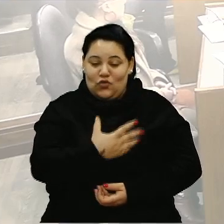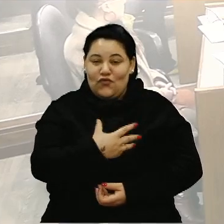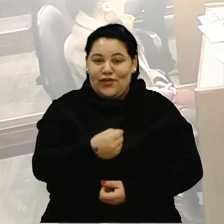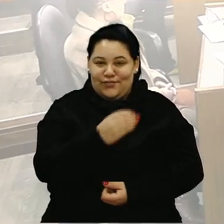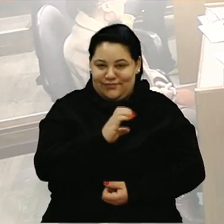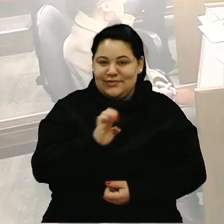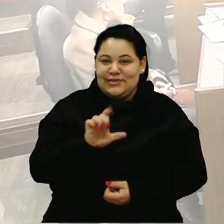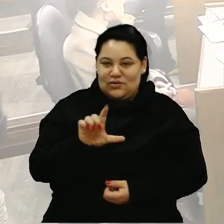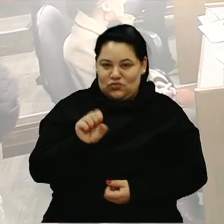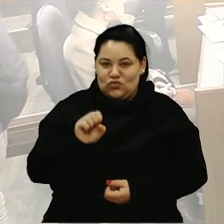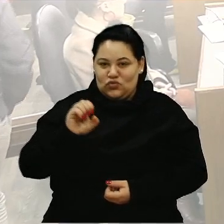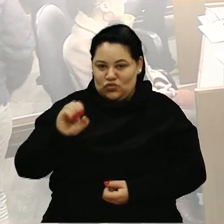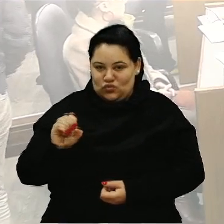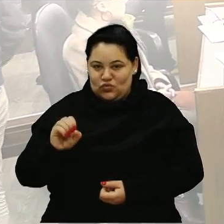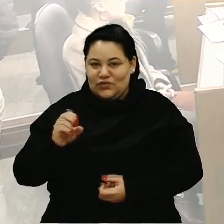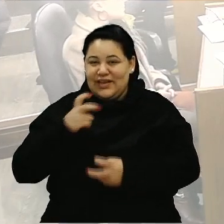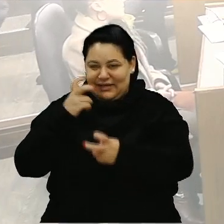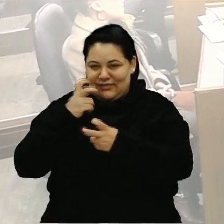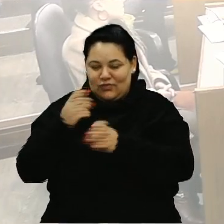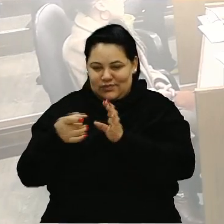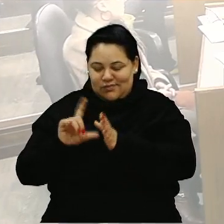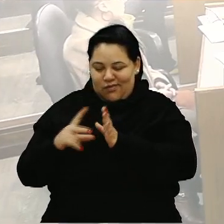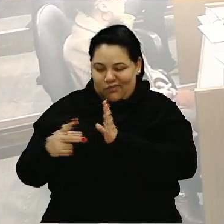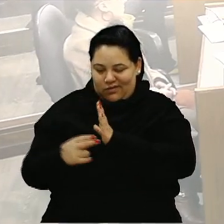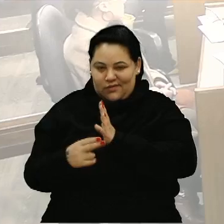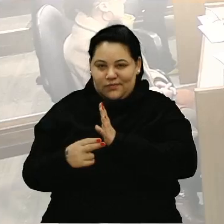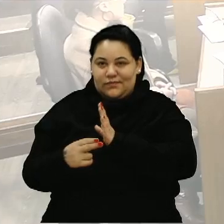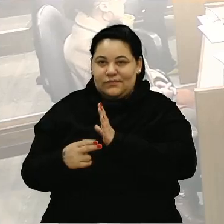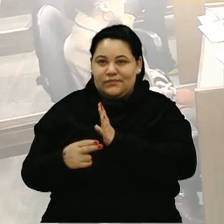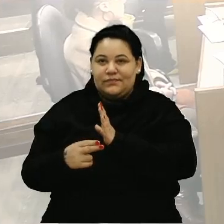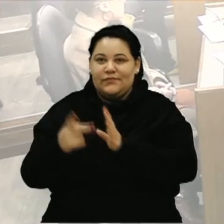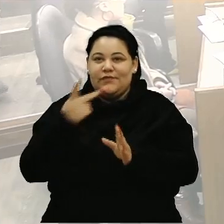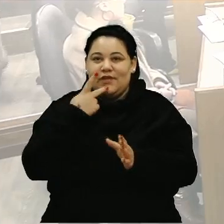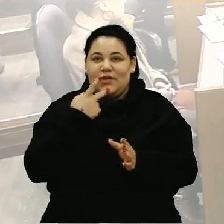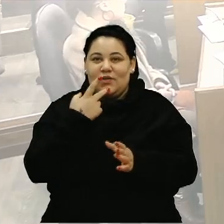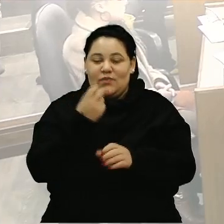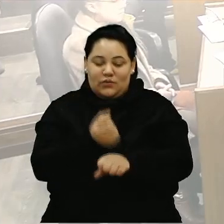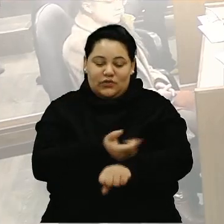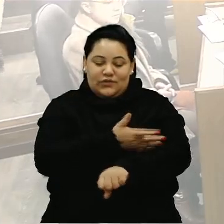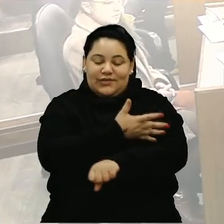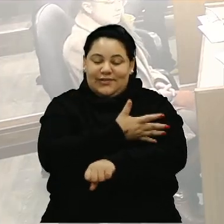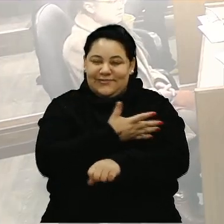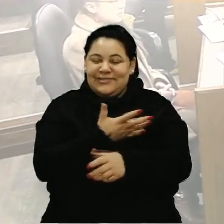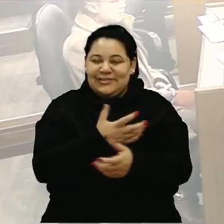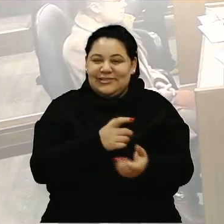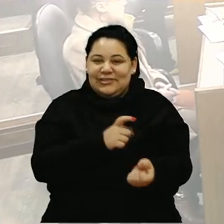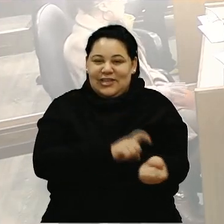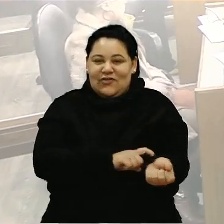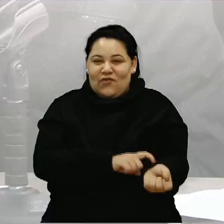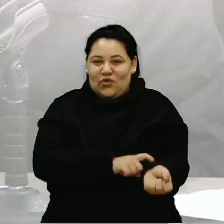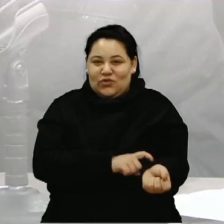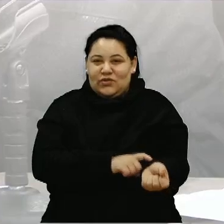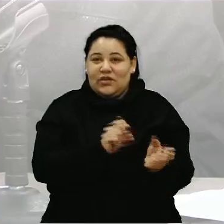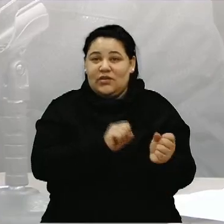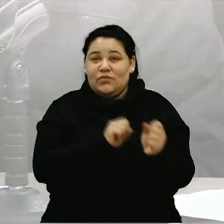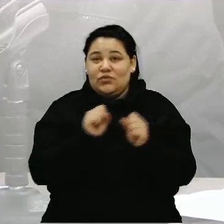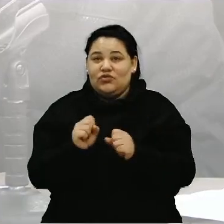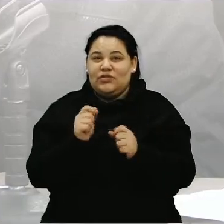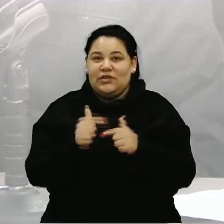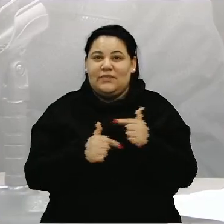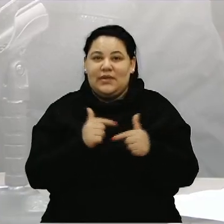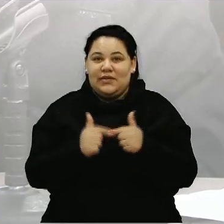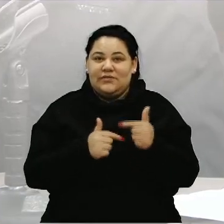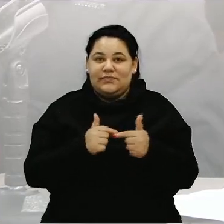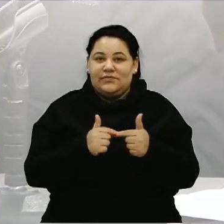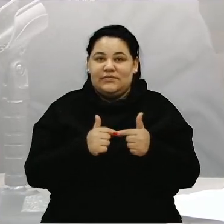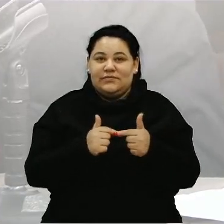falou, né? Se puder uma parte também. E até meio que passou mal, né? Com a indignação que ele tem esse desabafo, que ele podia estar trabalhando. E aí, vereador